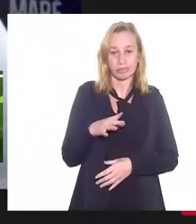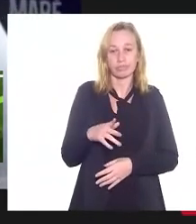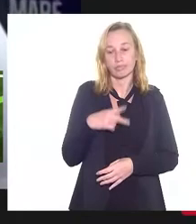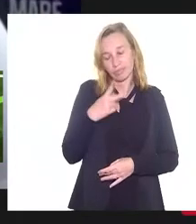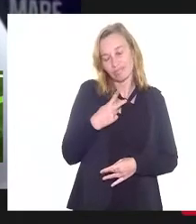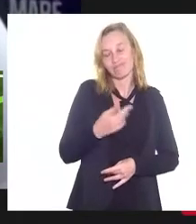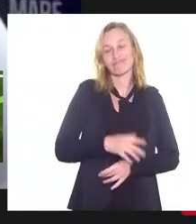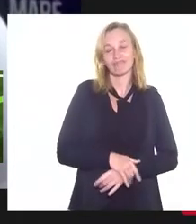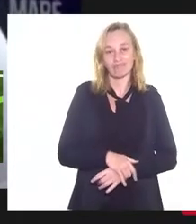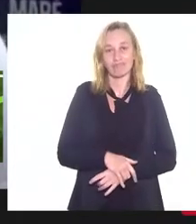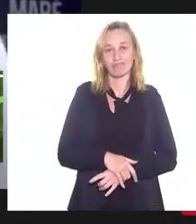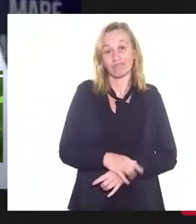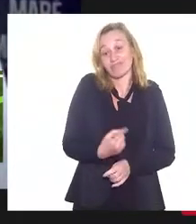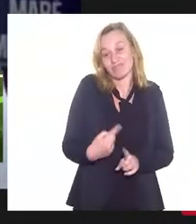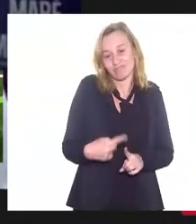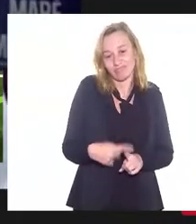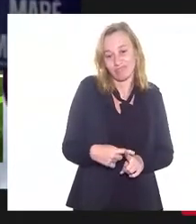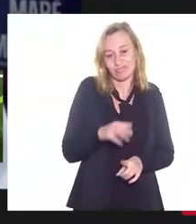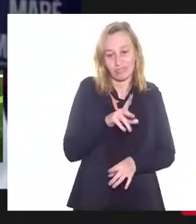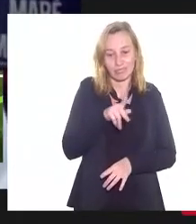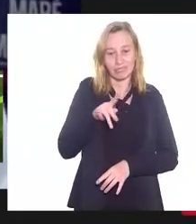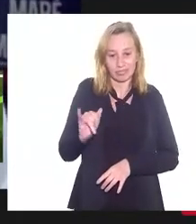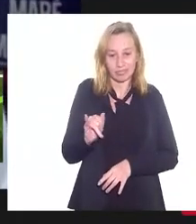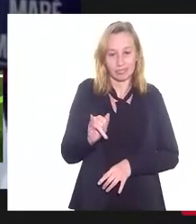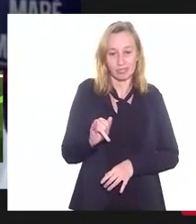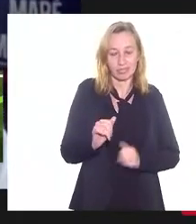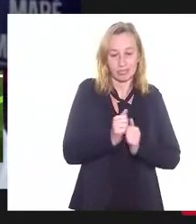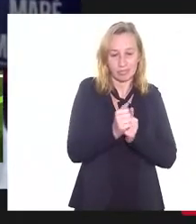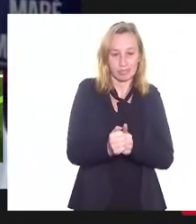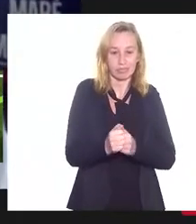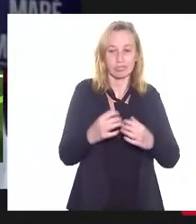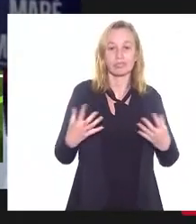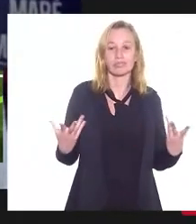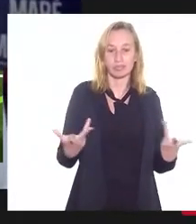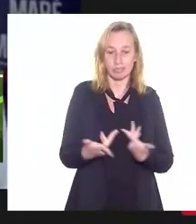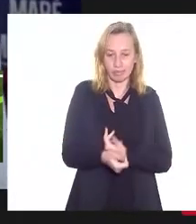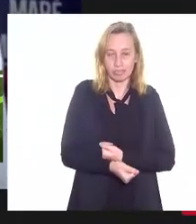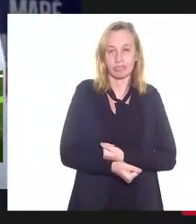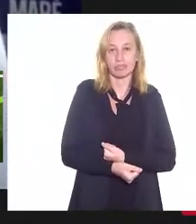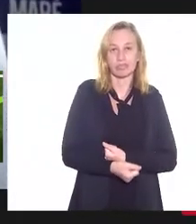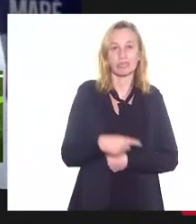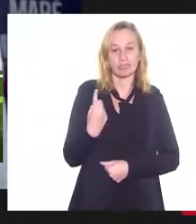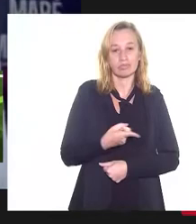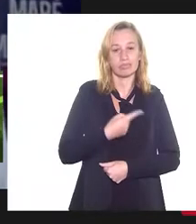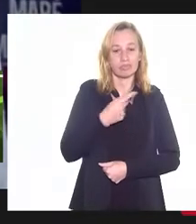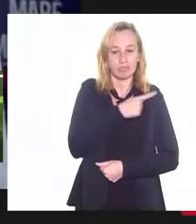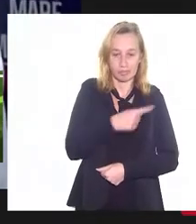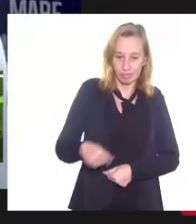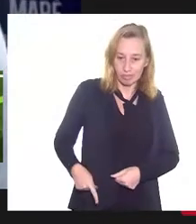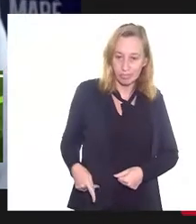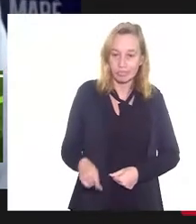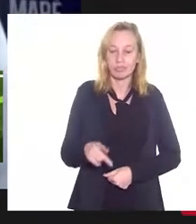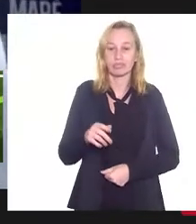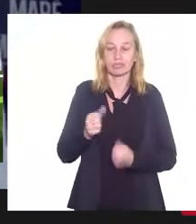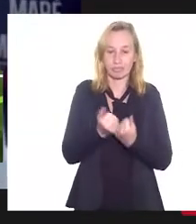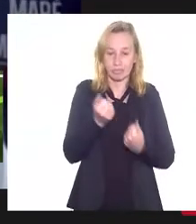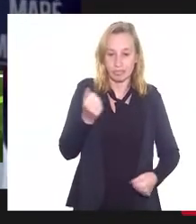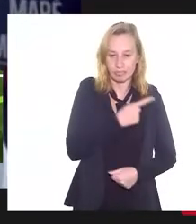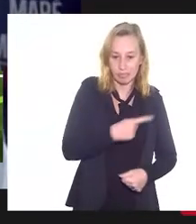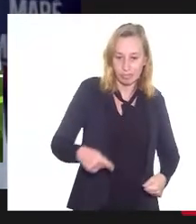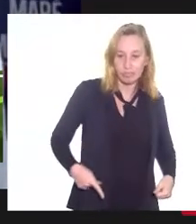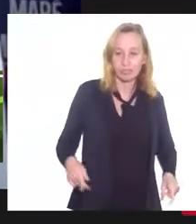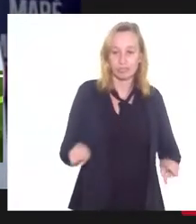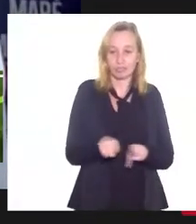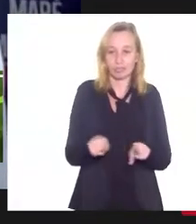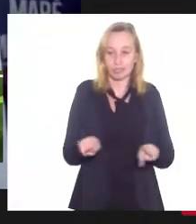essas considerações, porque essa CPI tem sido conduzida de maneira brilhante pela nossa presidenta, pela nossa vice-presidenta e